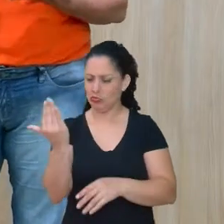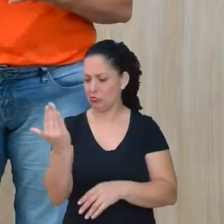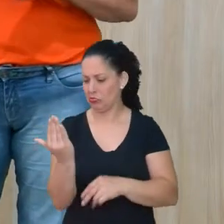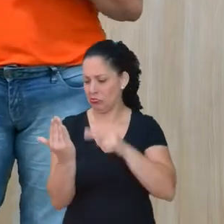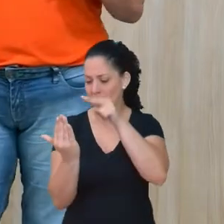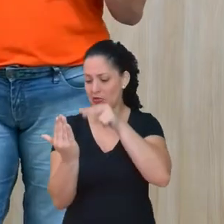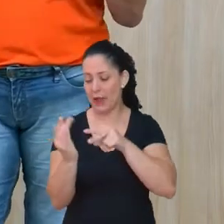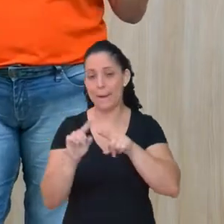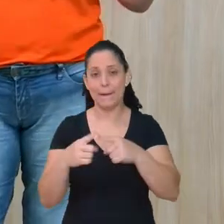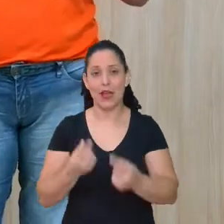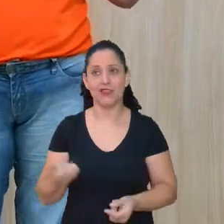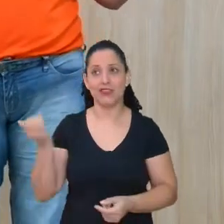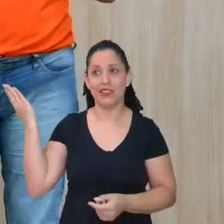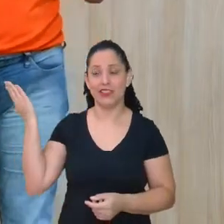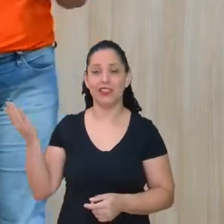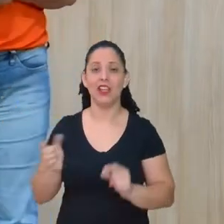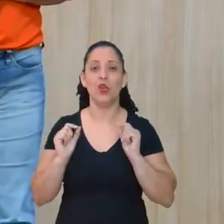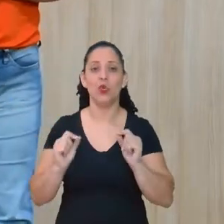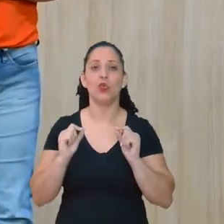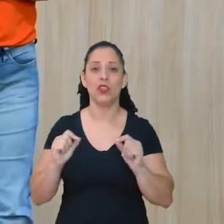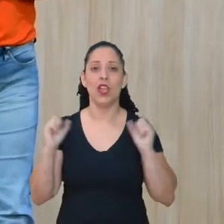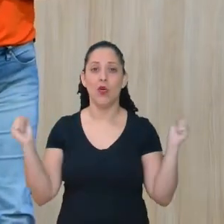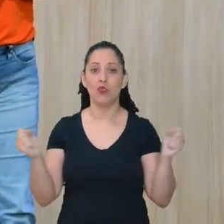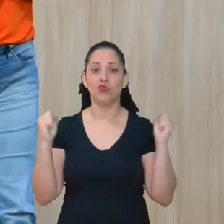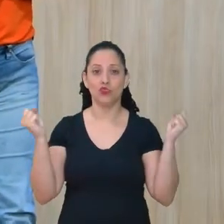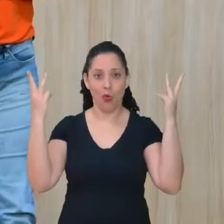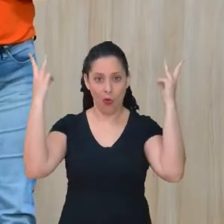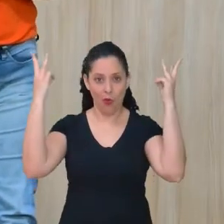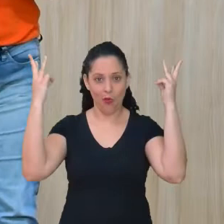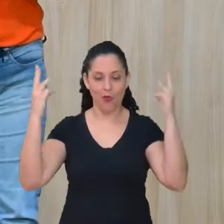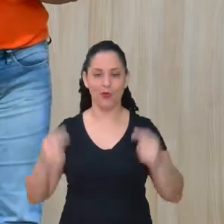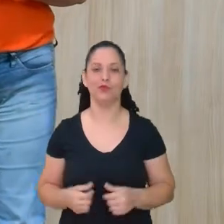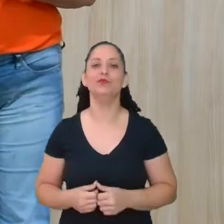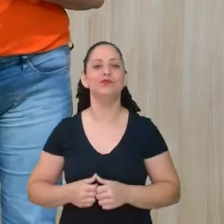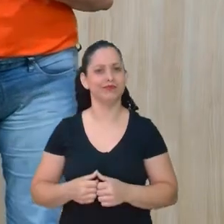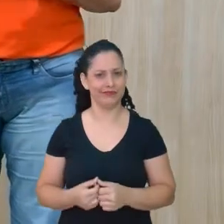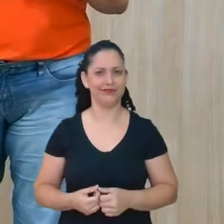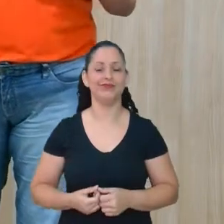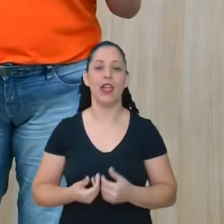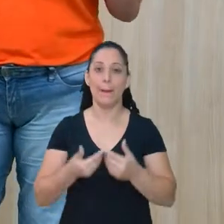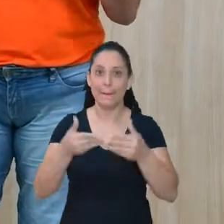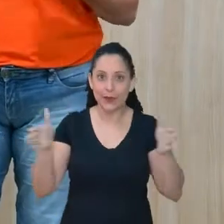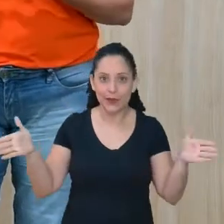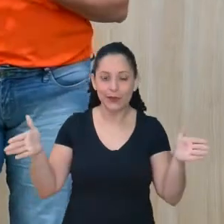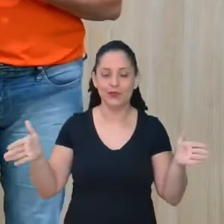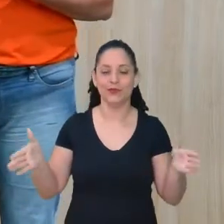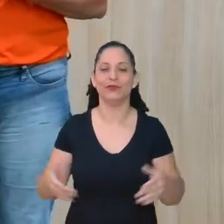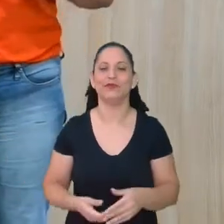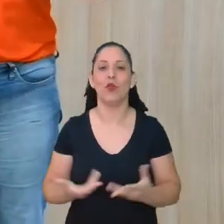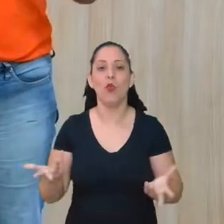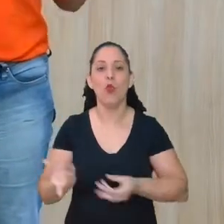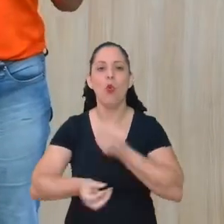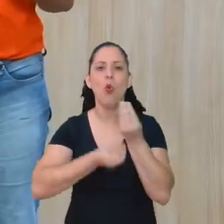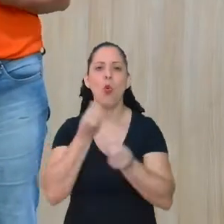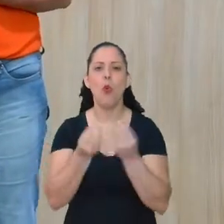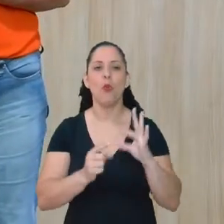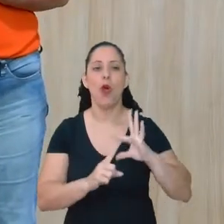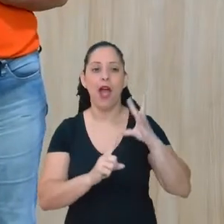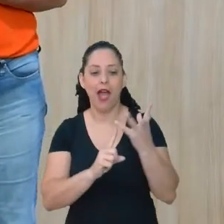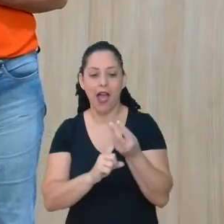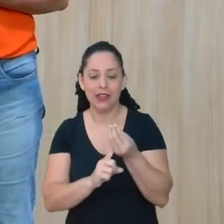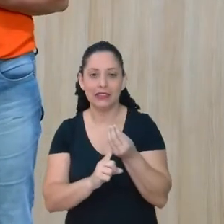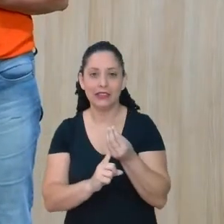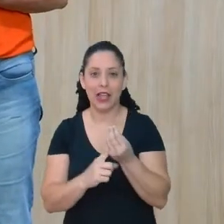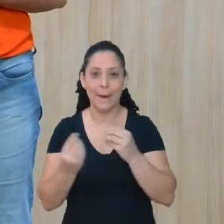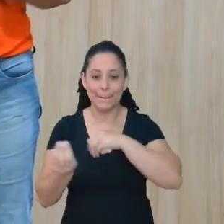dramática. Isso é a abertura de um show de música. Vê que interessante, Maravilhoso. né? Como a arte está se